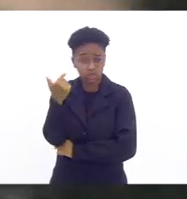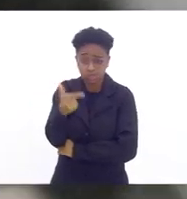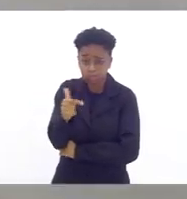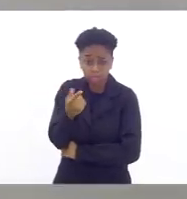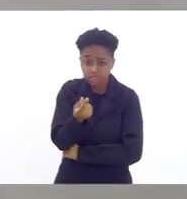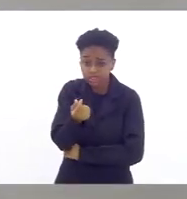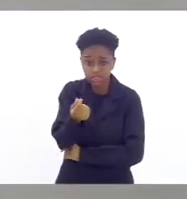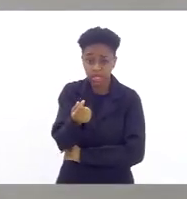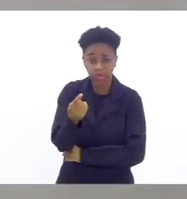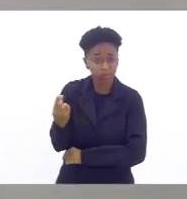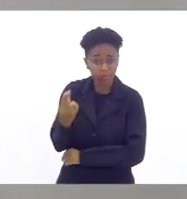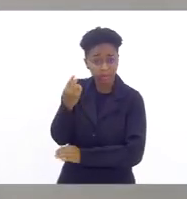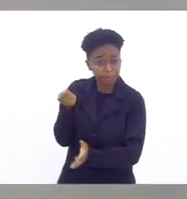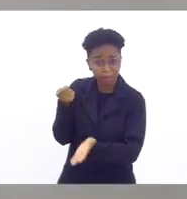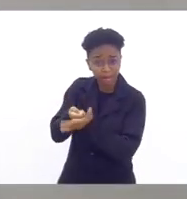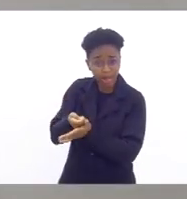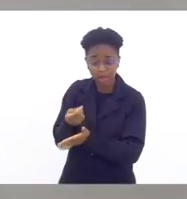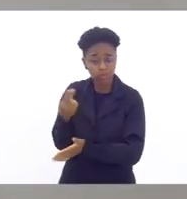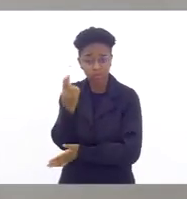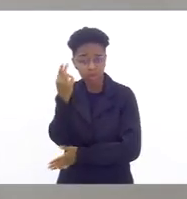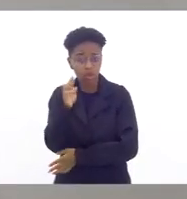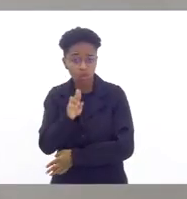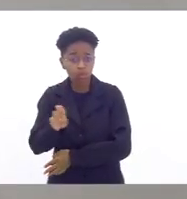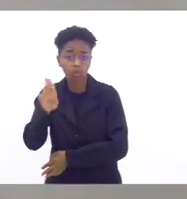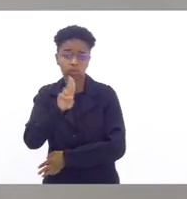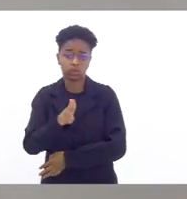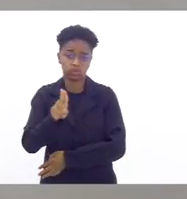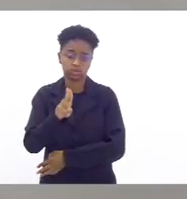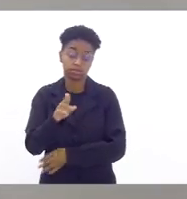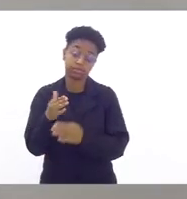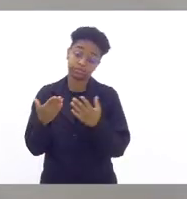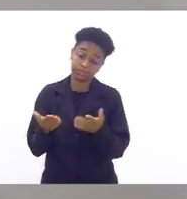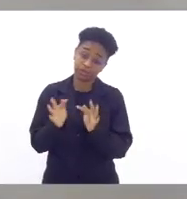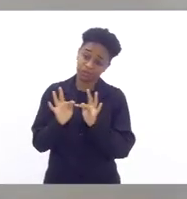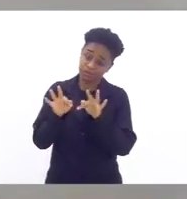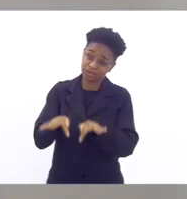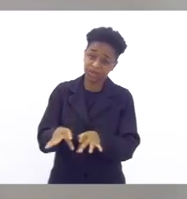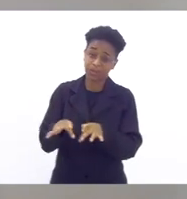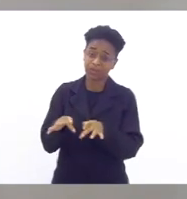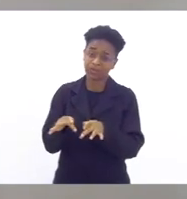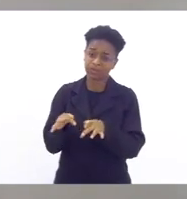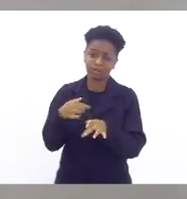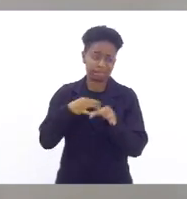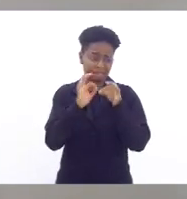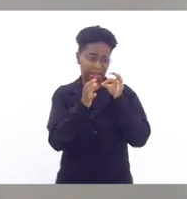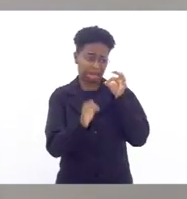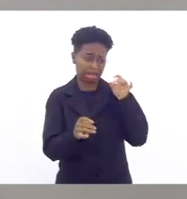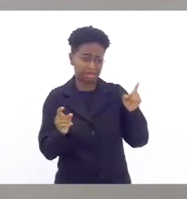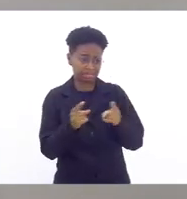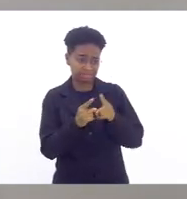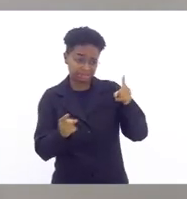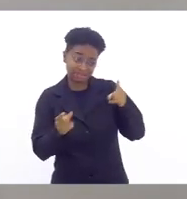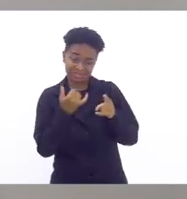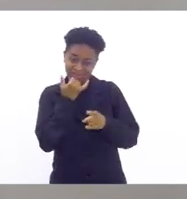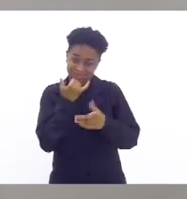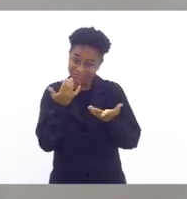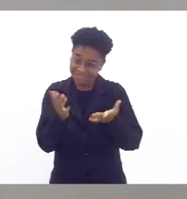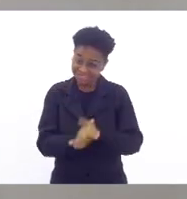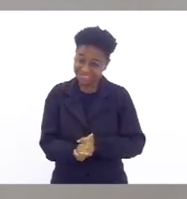condições que não podem fazer o uso e que no fim das contas precisam meu tempo tá acabando é